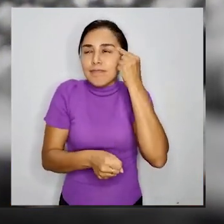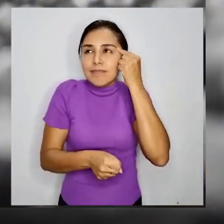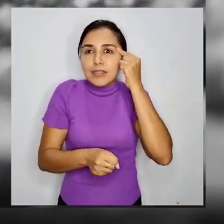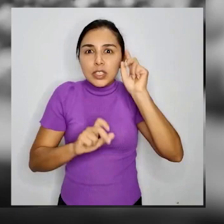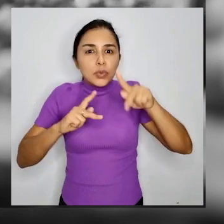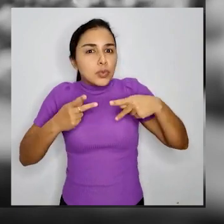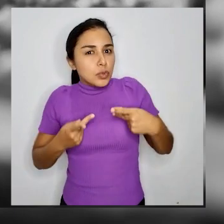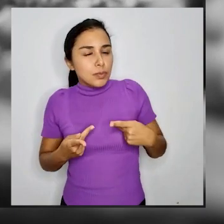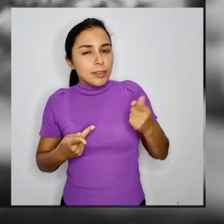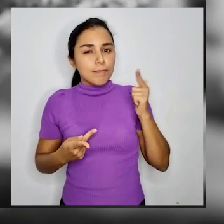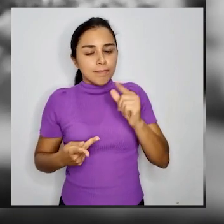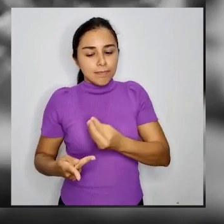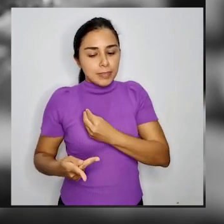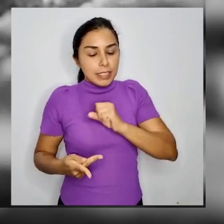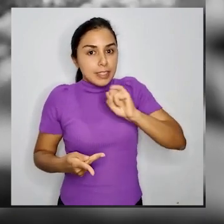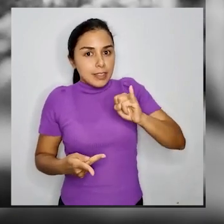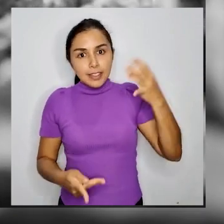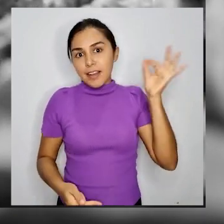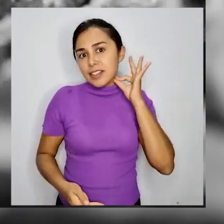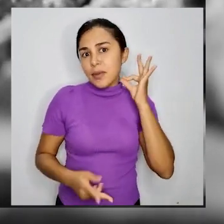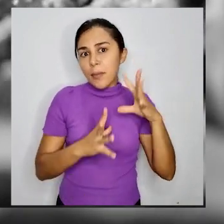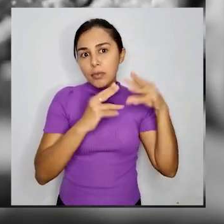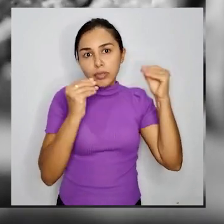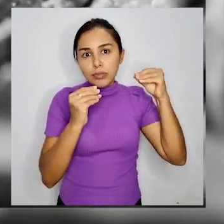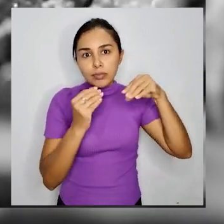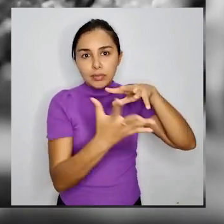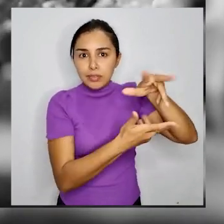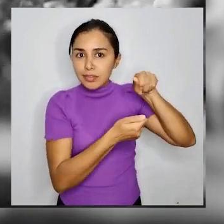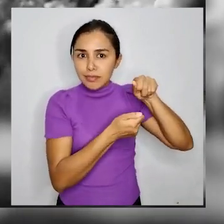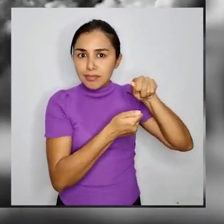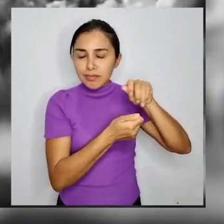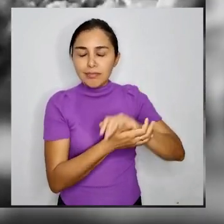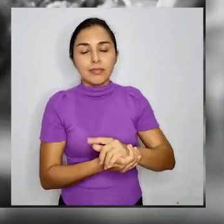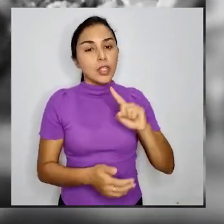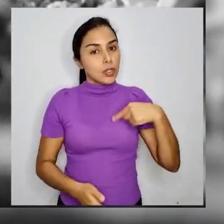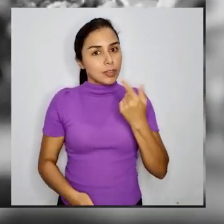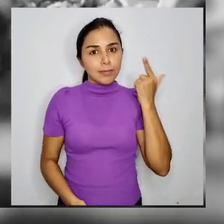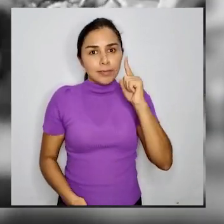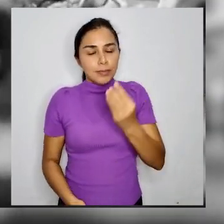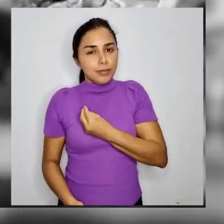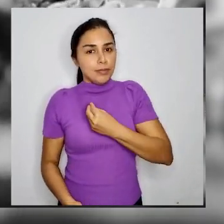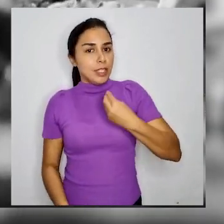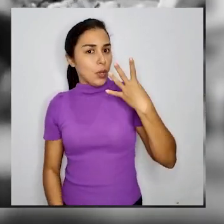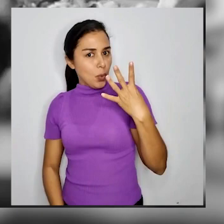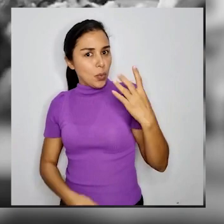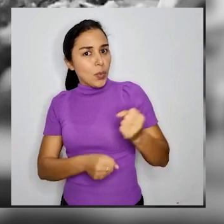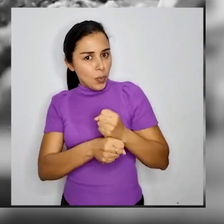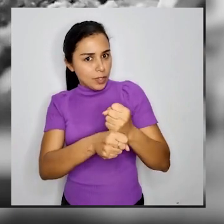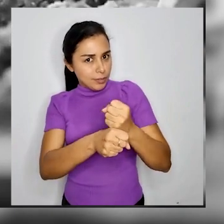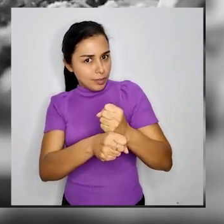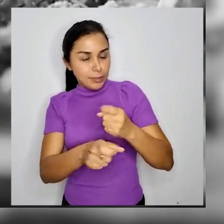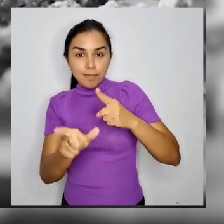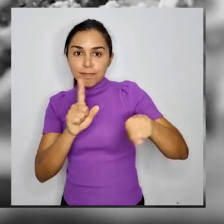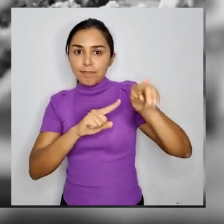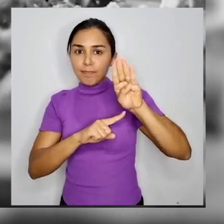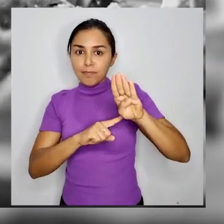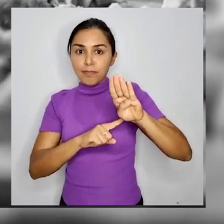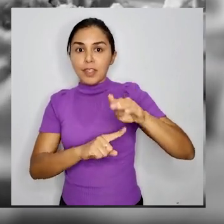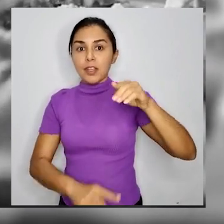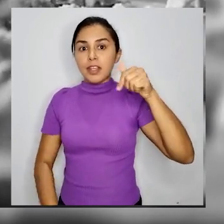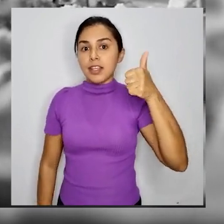poderíamos viver se as abelhas desaparecessem do planeta? Letra A, 4 anos, B, 14 anos ou